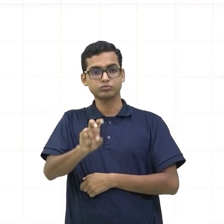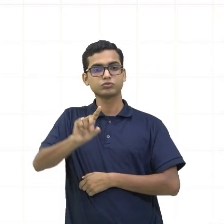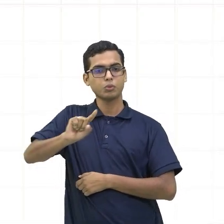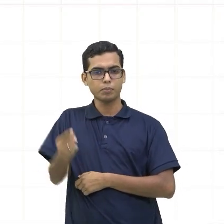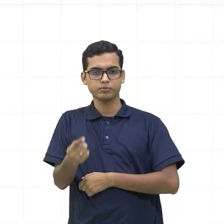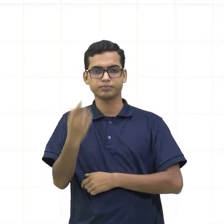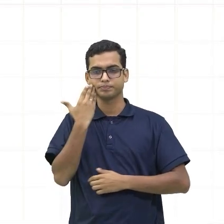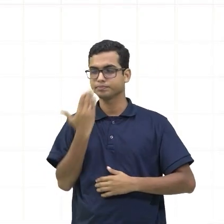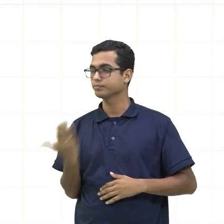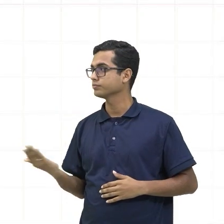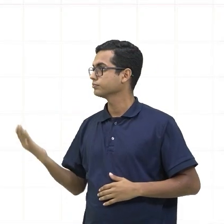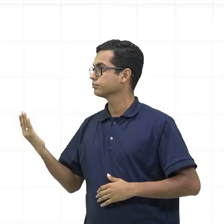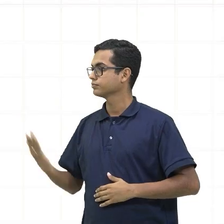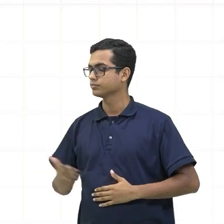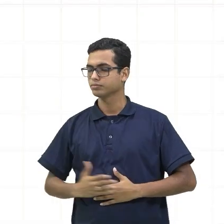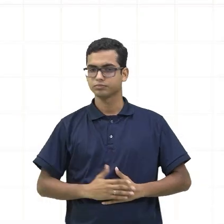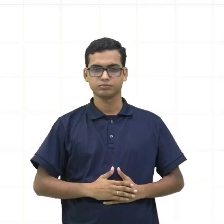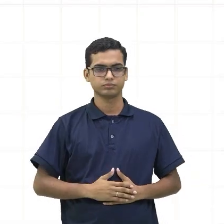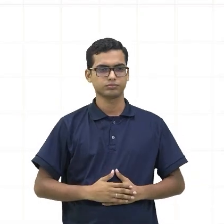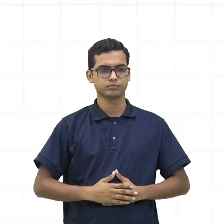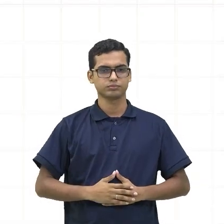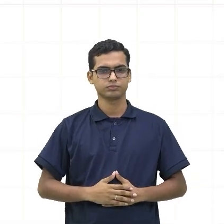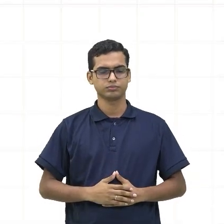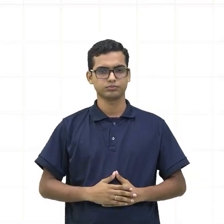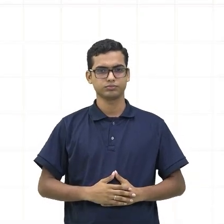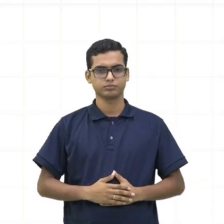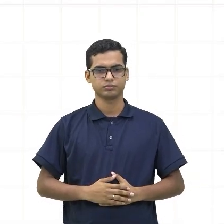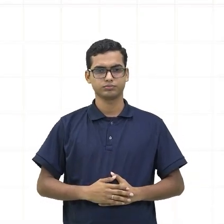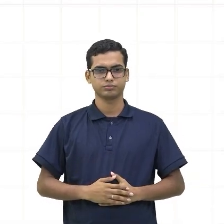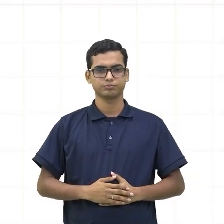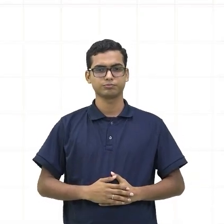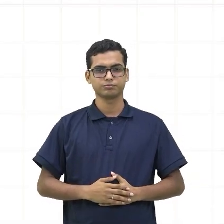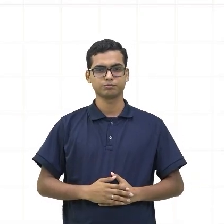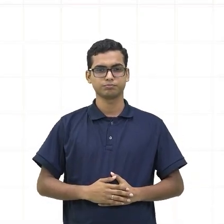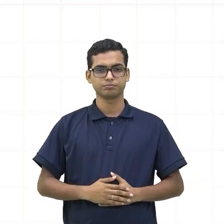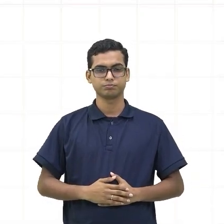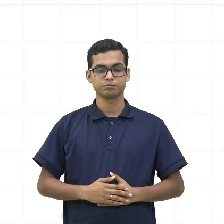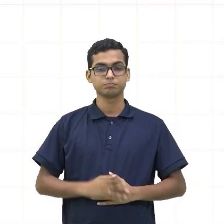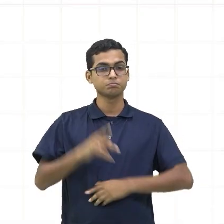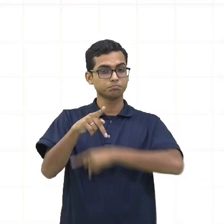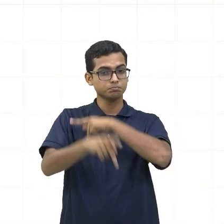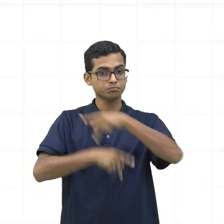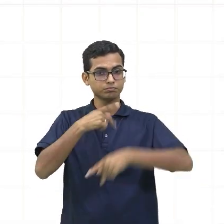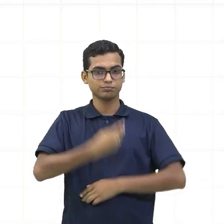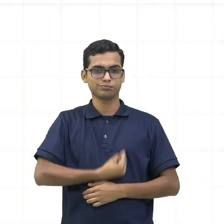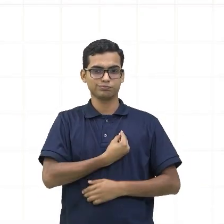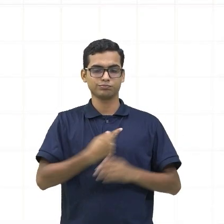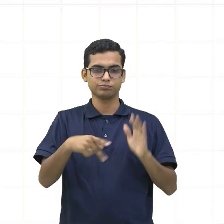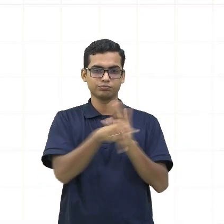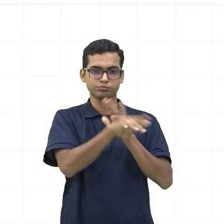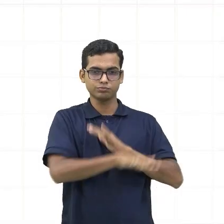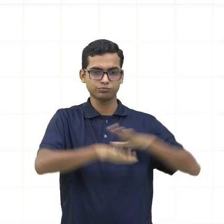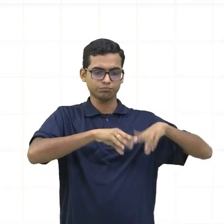torno de 34,5 mil. A população residente em terras indígenas,